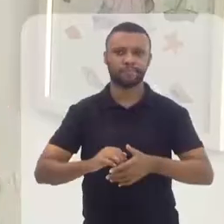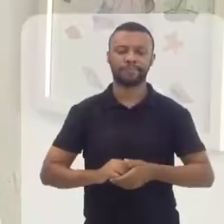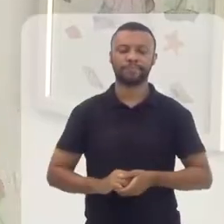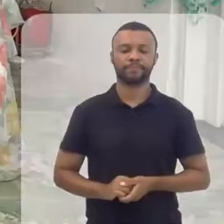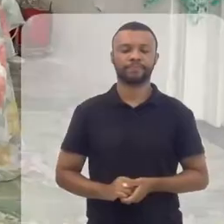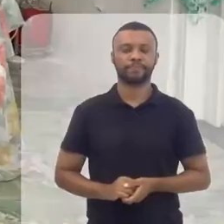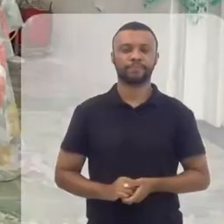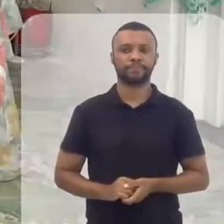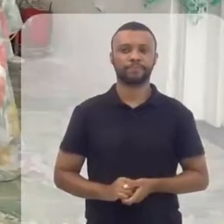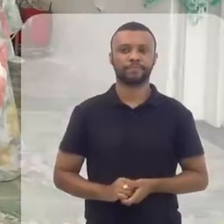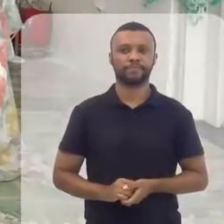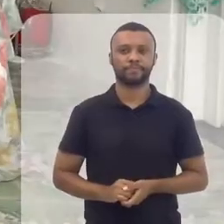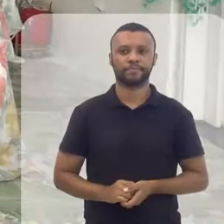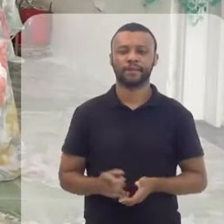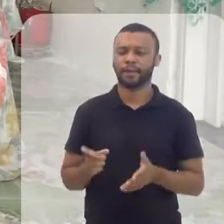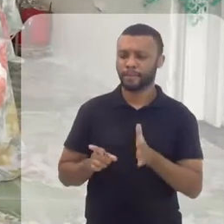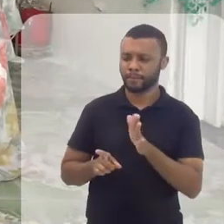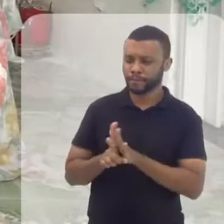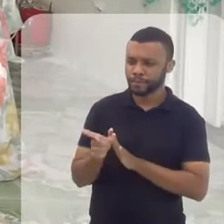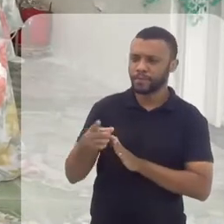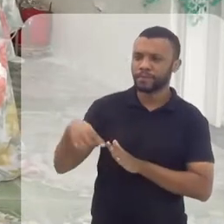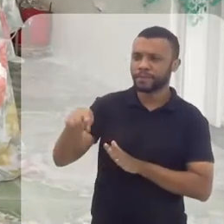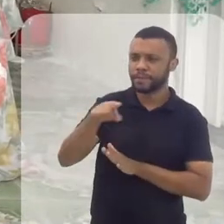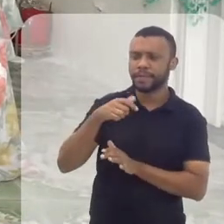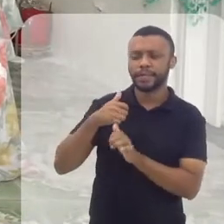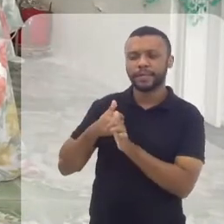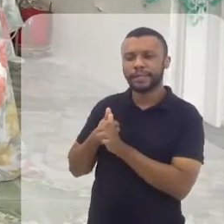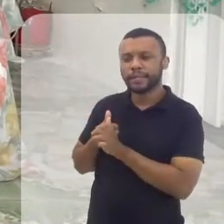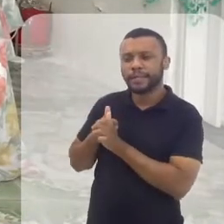em frente. Vocês seguem